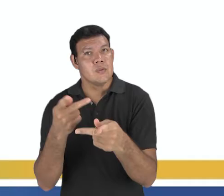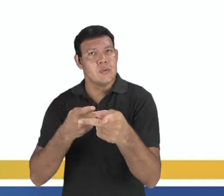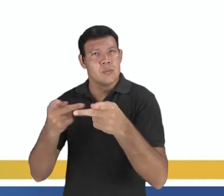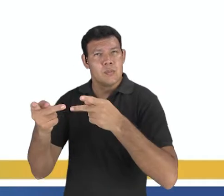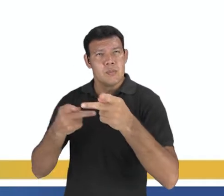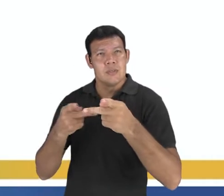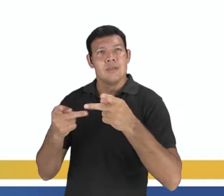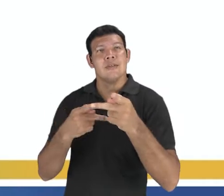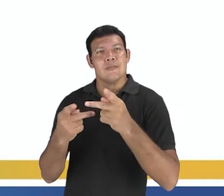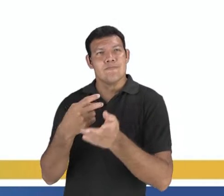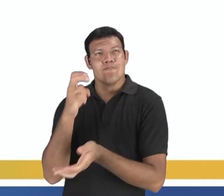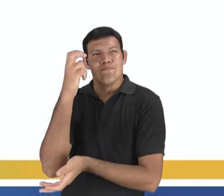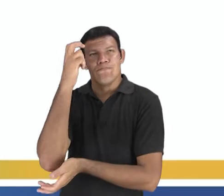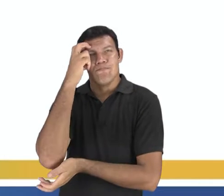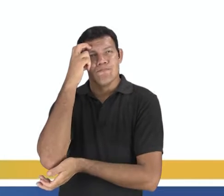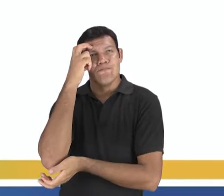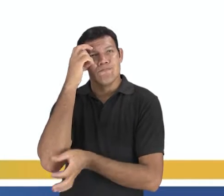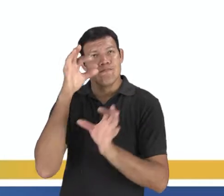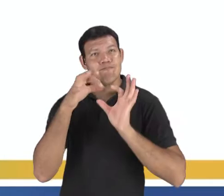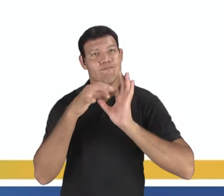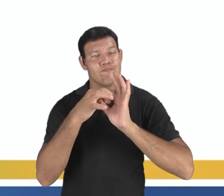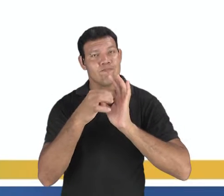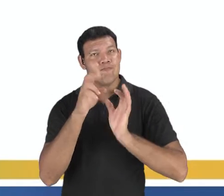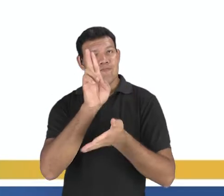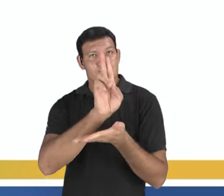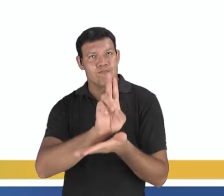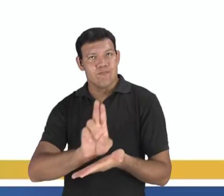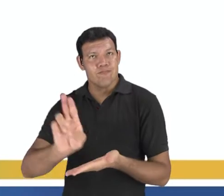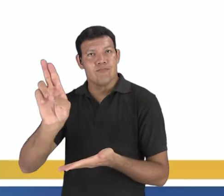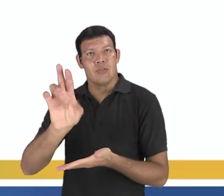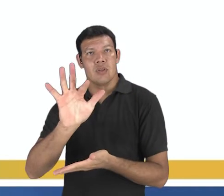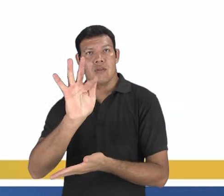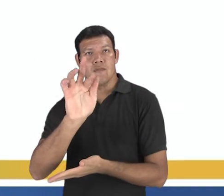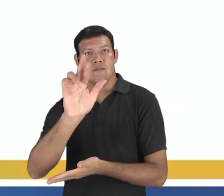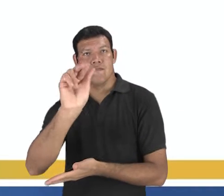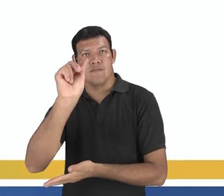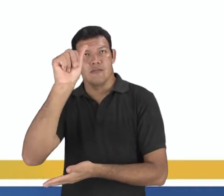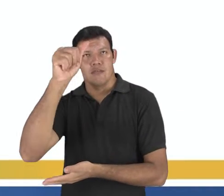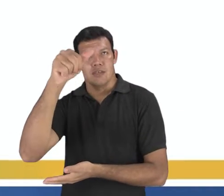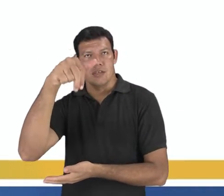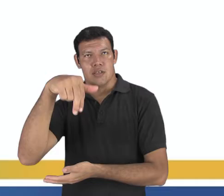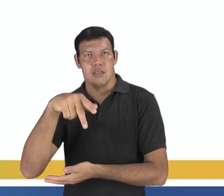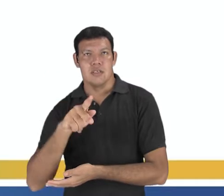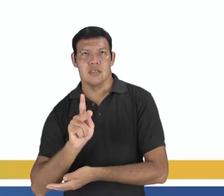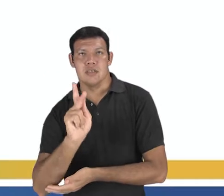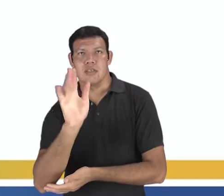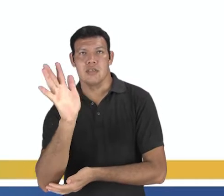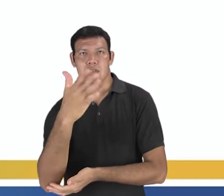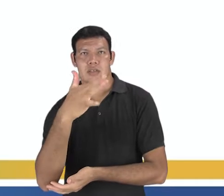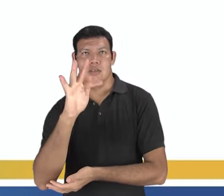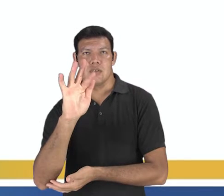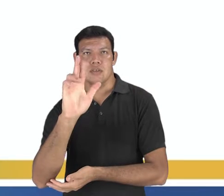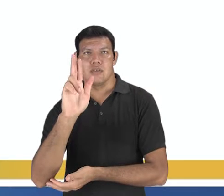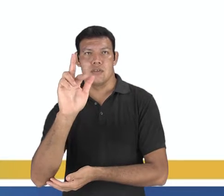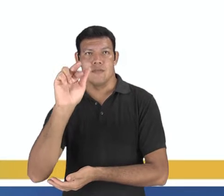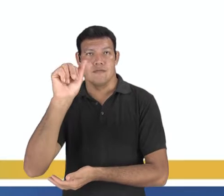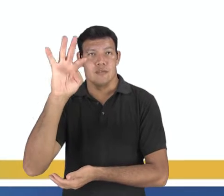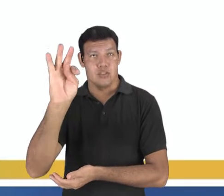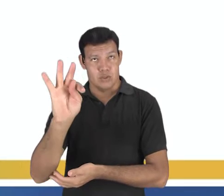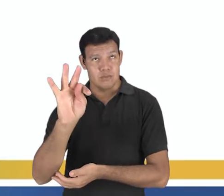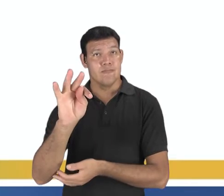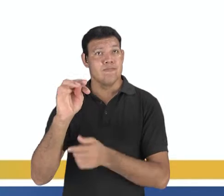Frankfurt. A teoria crítica foi o elo conceitual que uniu os intelectuais da escola